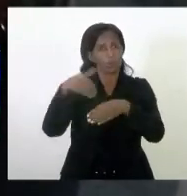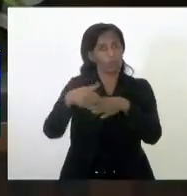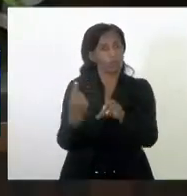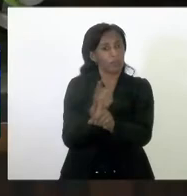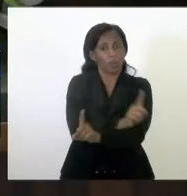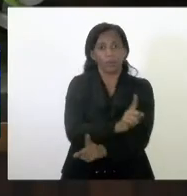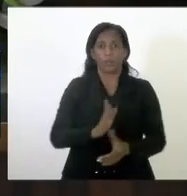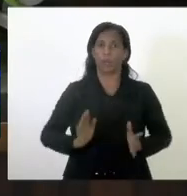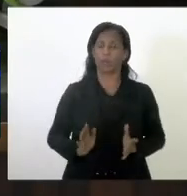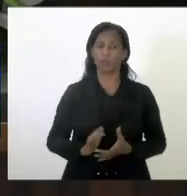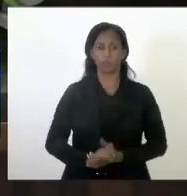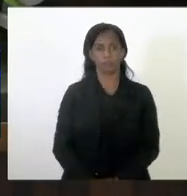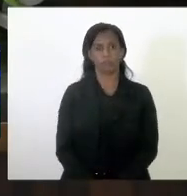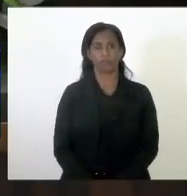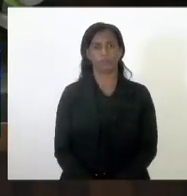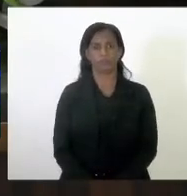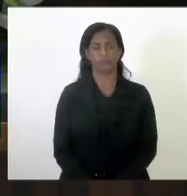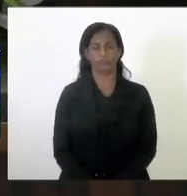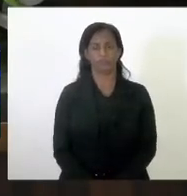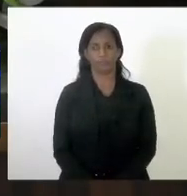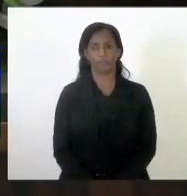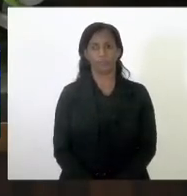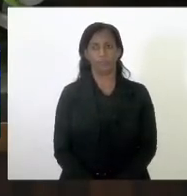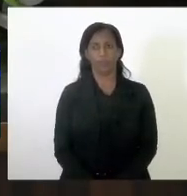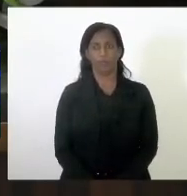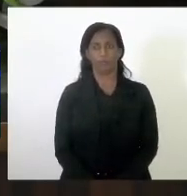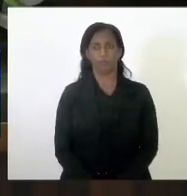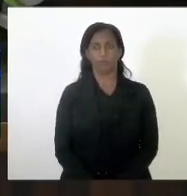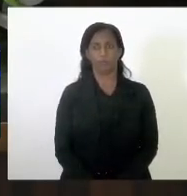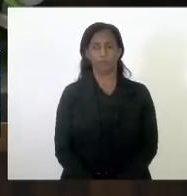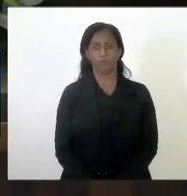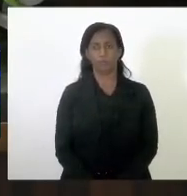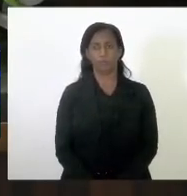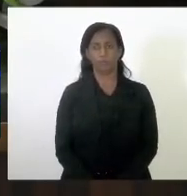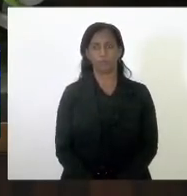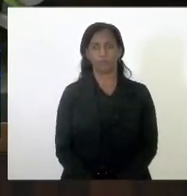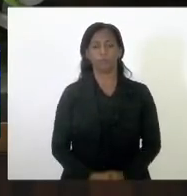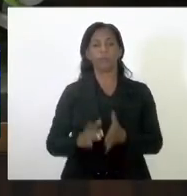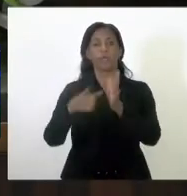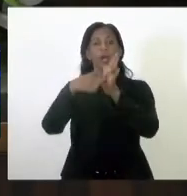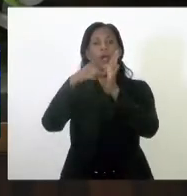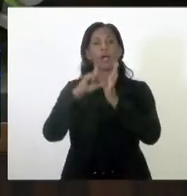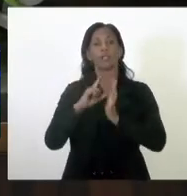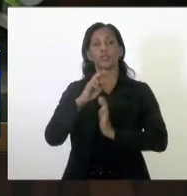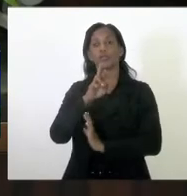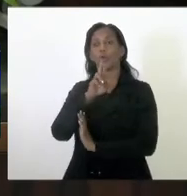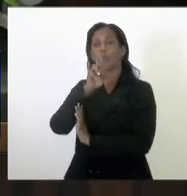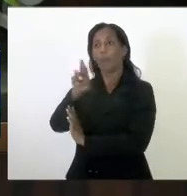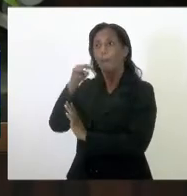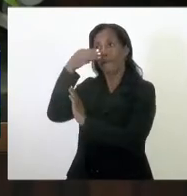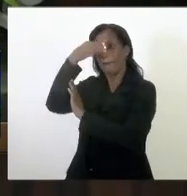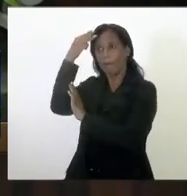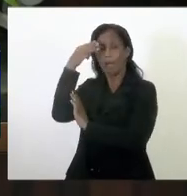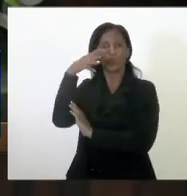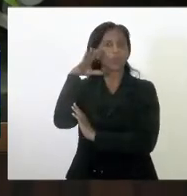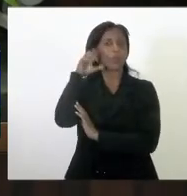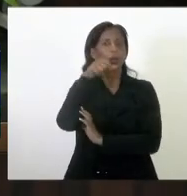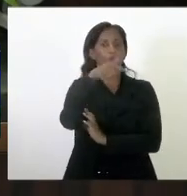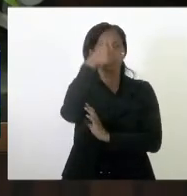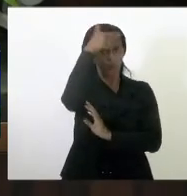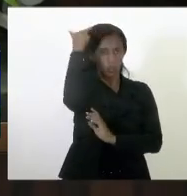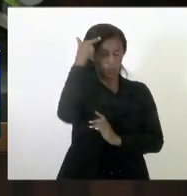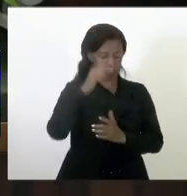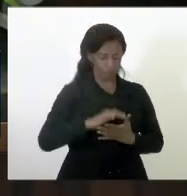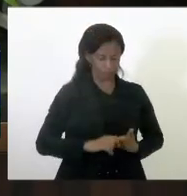Ok. Então, voto contrário, deputado Luiz. Antes de eu responder a questão do Márcio, quero ouvir o Luiz. Senhor presidente, eu